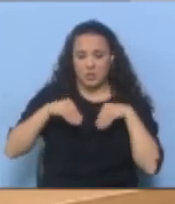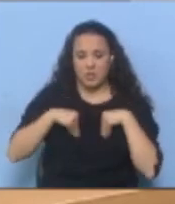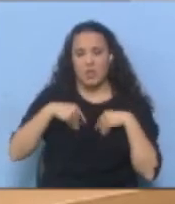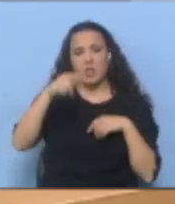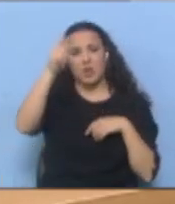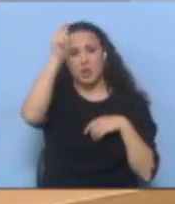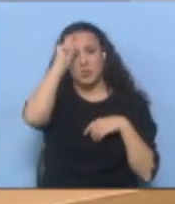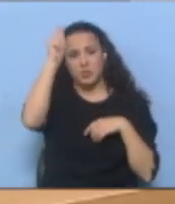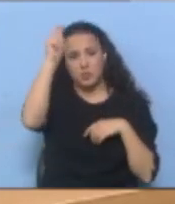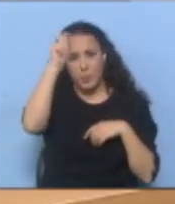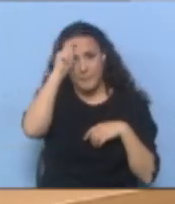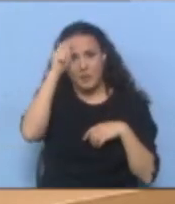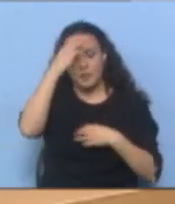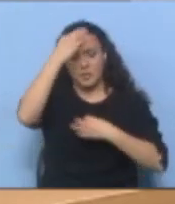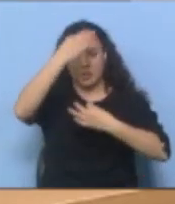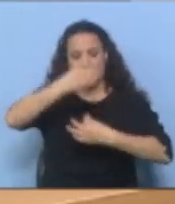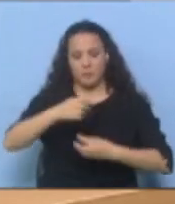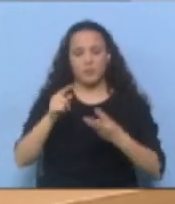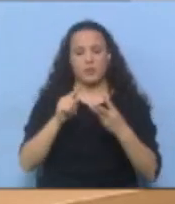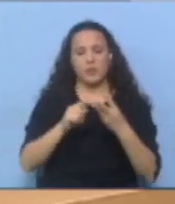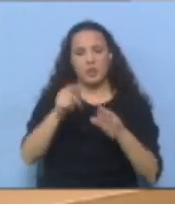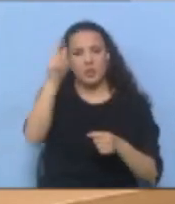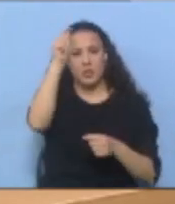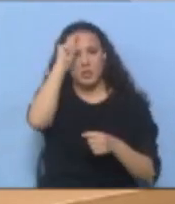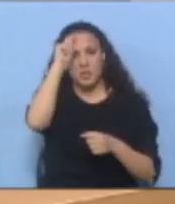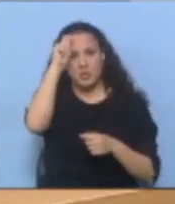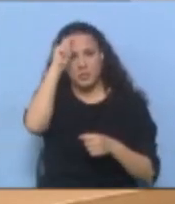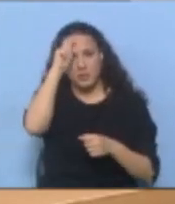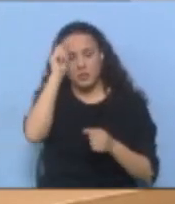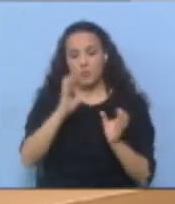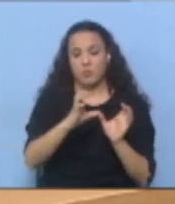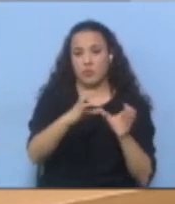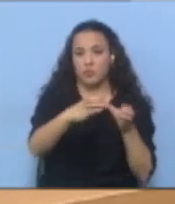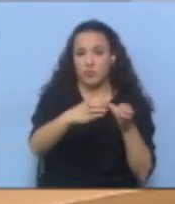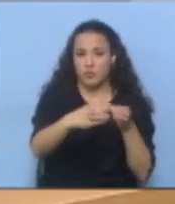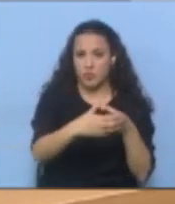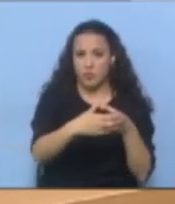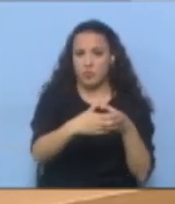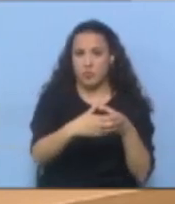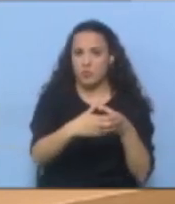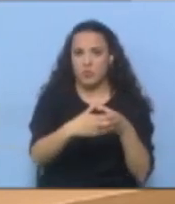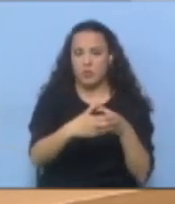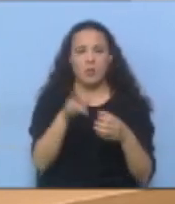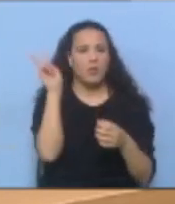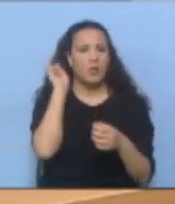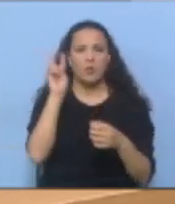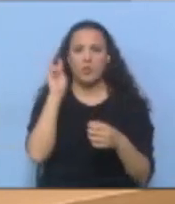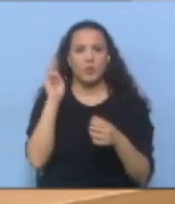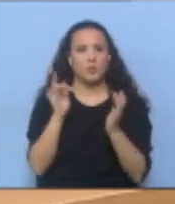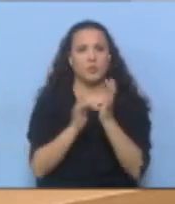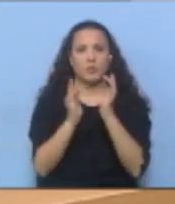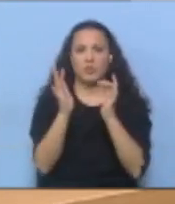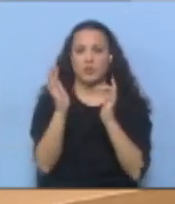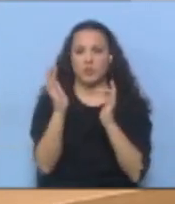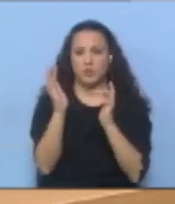exercitamos o respeito pelo outro, o espírito de equipa, que são tudo valores do Evangelho, valores, digamos, que Jesus defendeu,